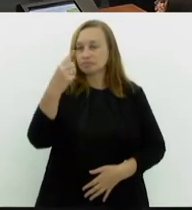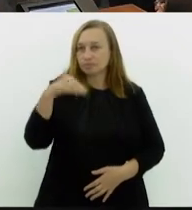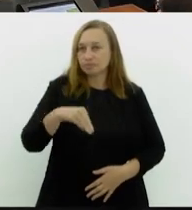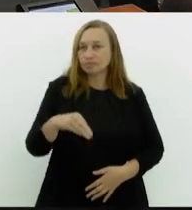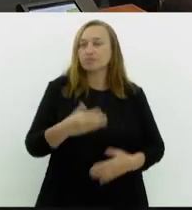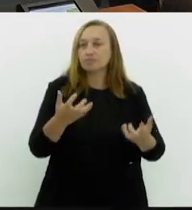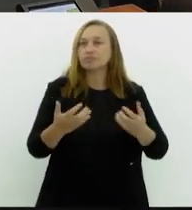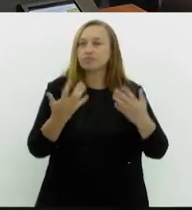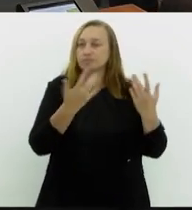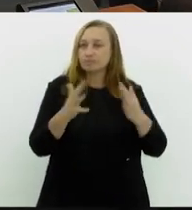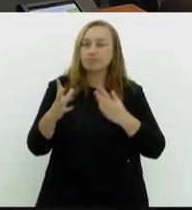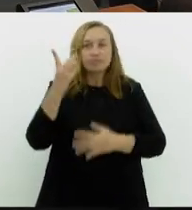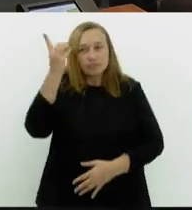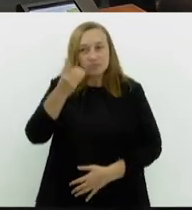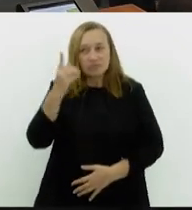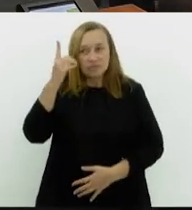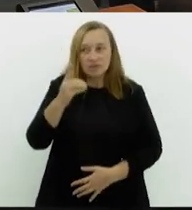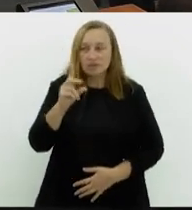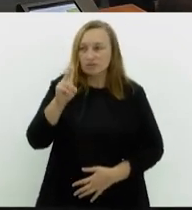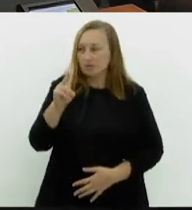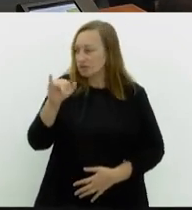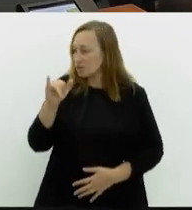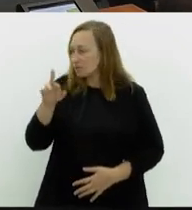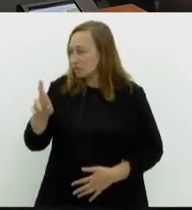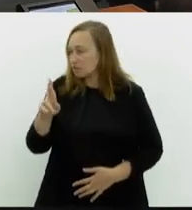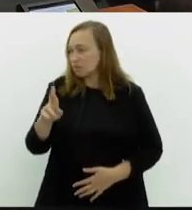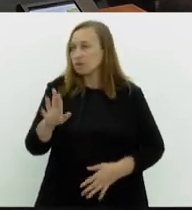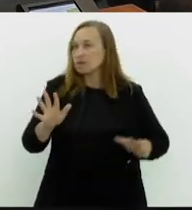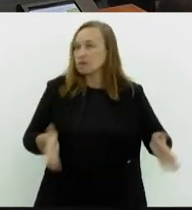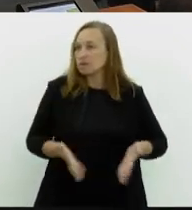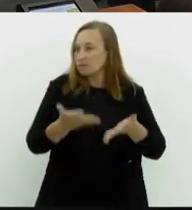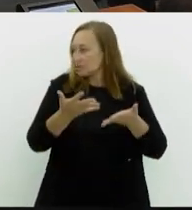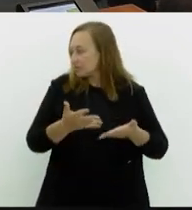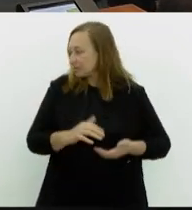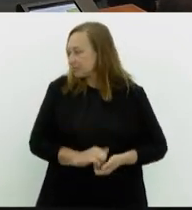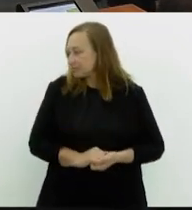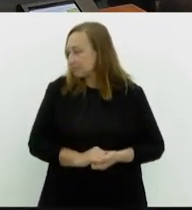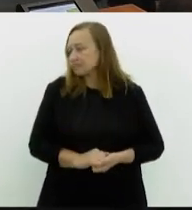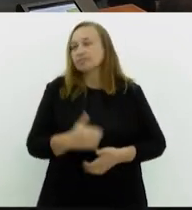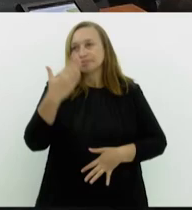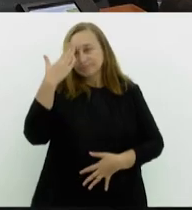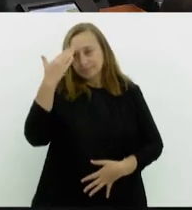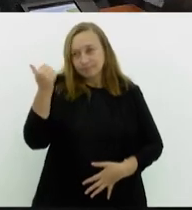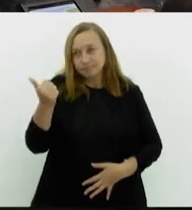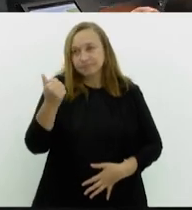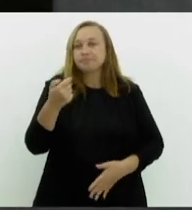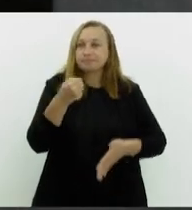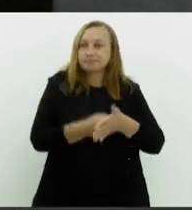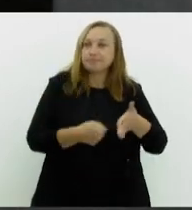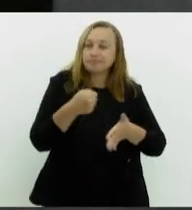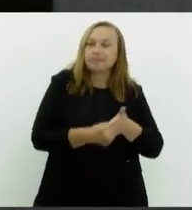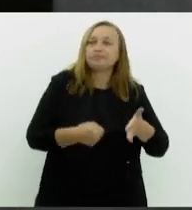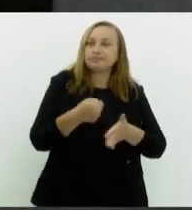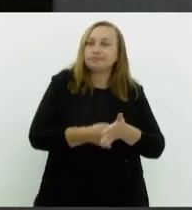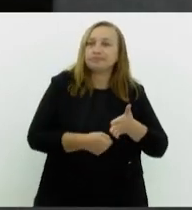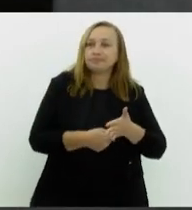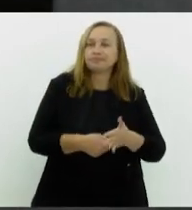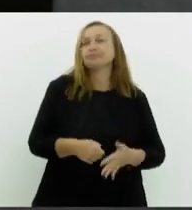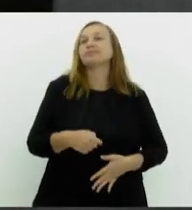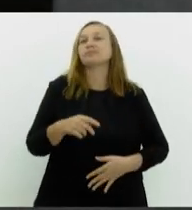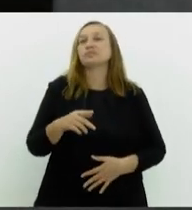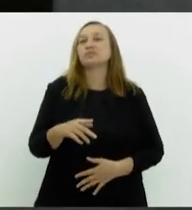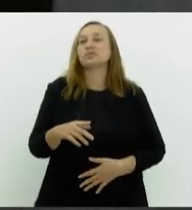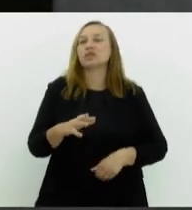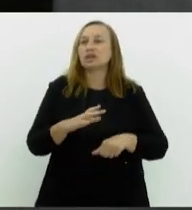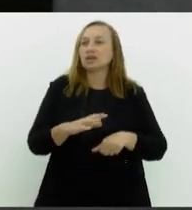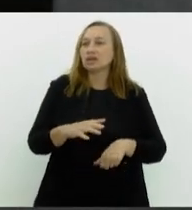quero parabenizar o deputado Vitor Júnior por essa iniciativa. A gente sabe da luta dos portadores da